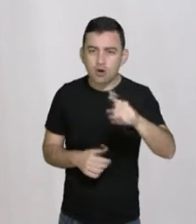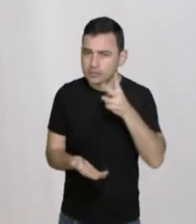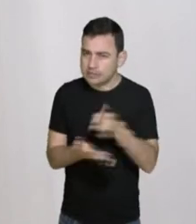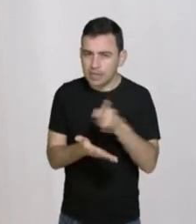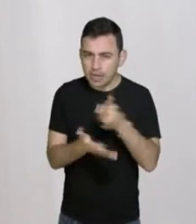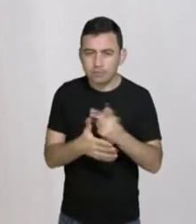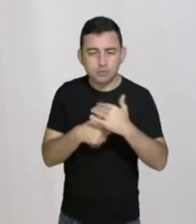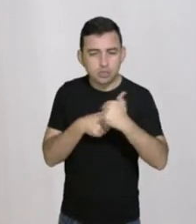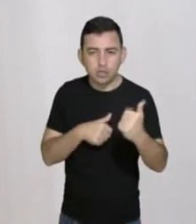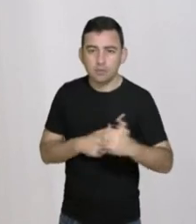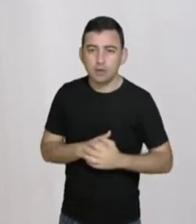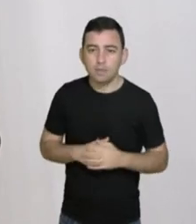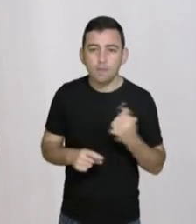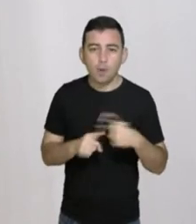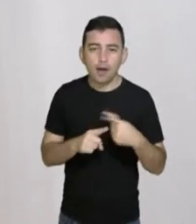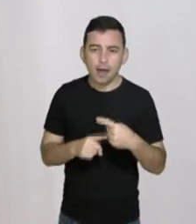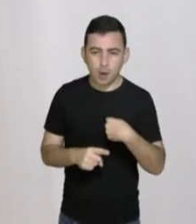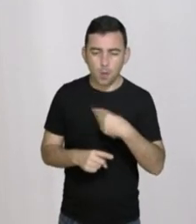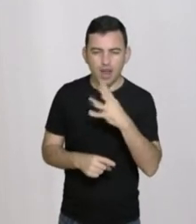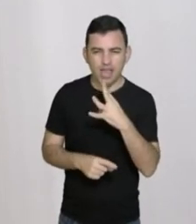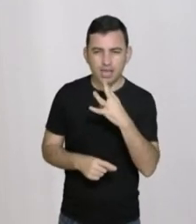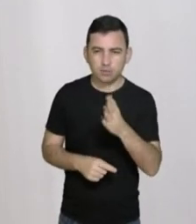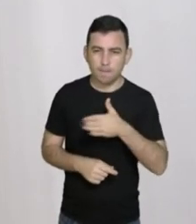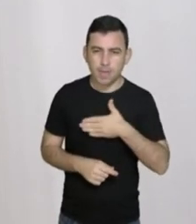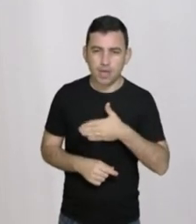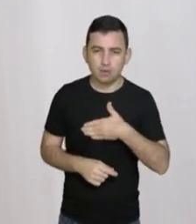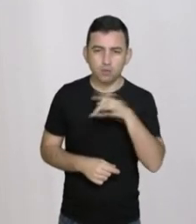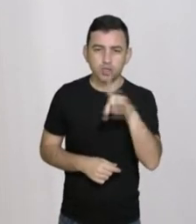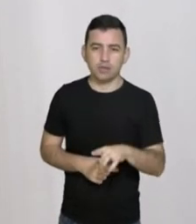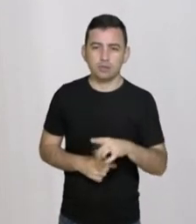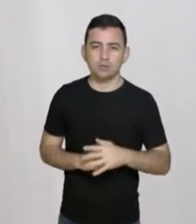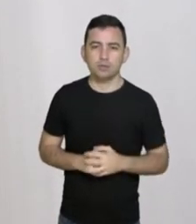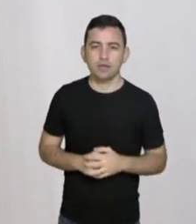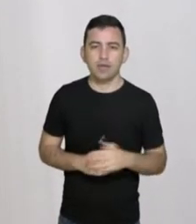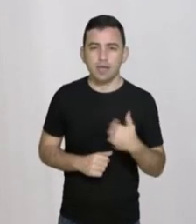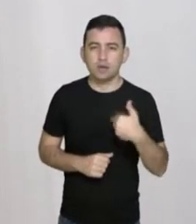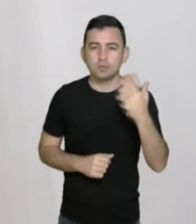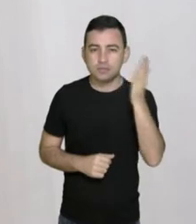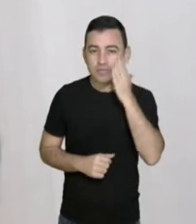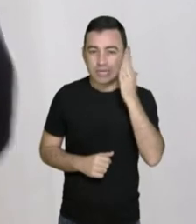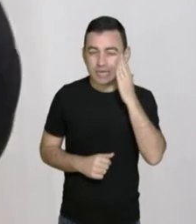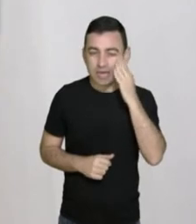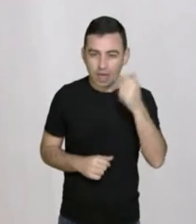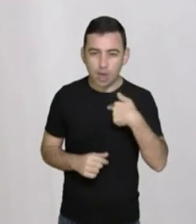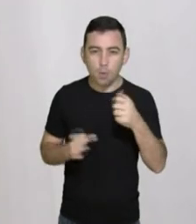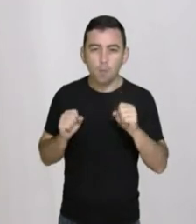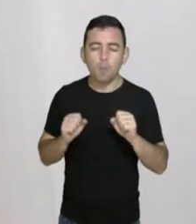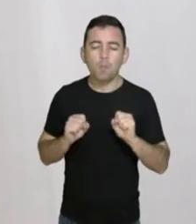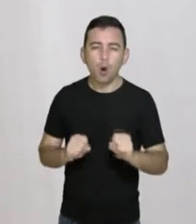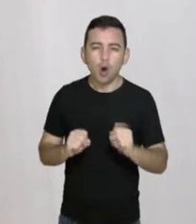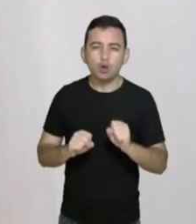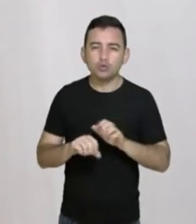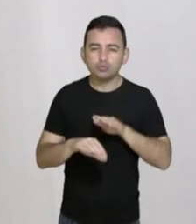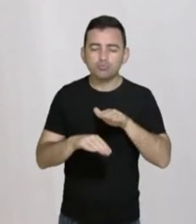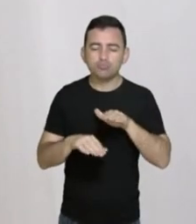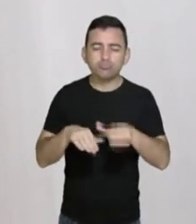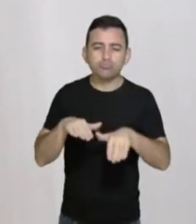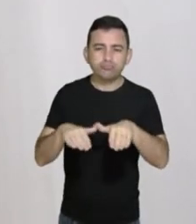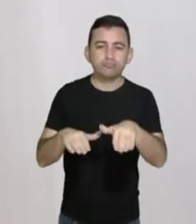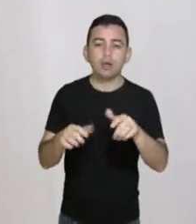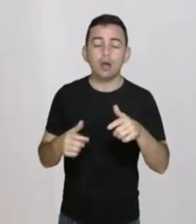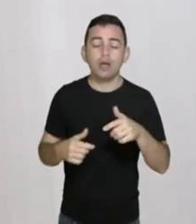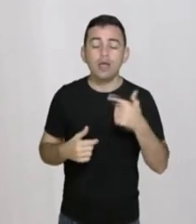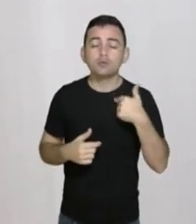chamado, porque eu conheço os meus direitos. Eu sei aonde eu posso ir, até onde eu posso ir.